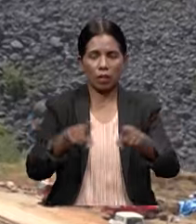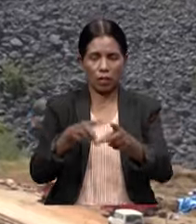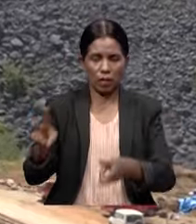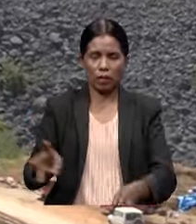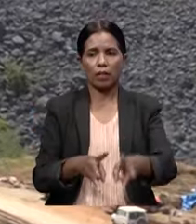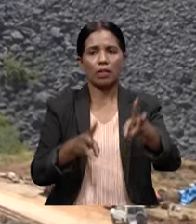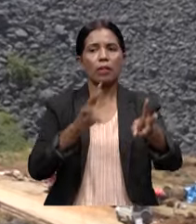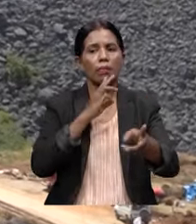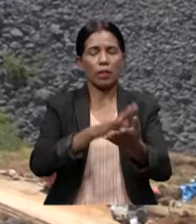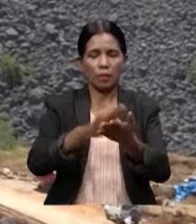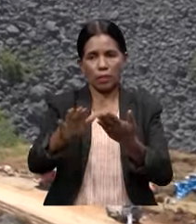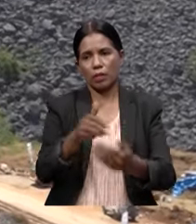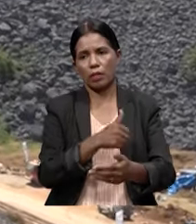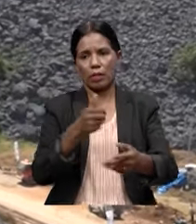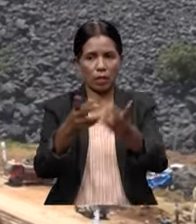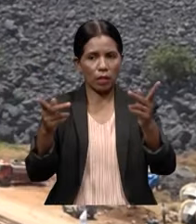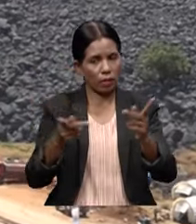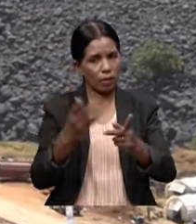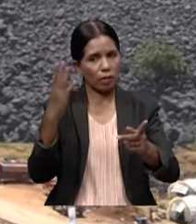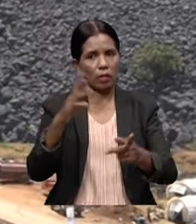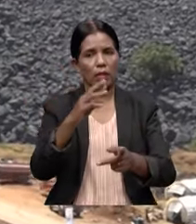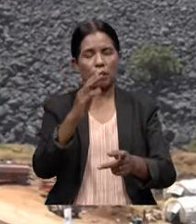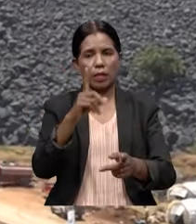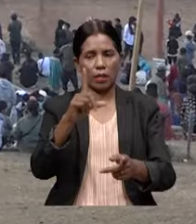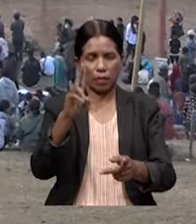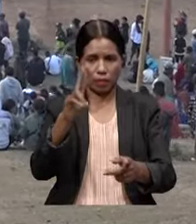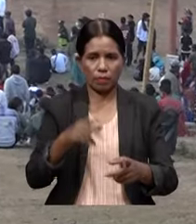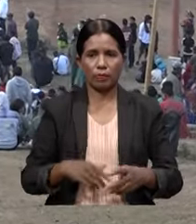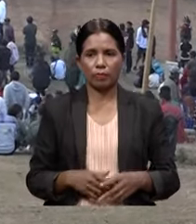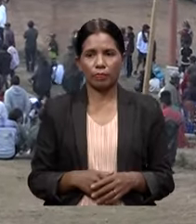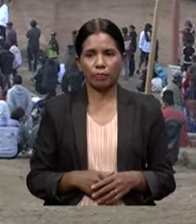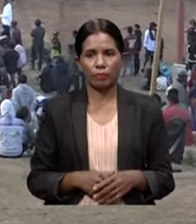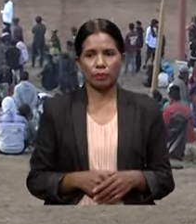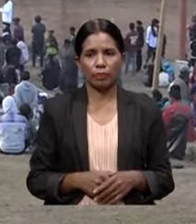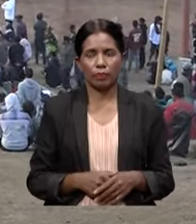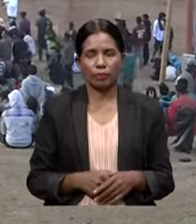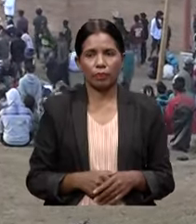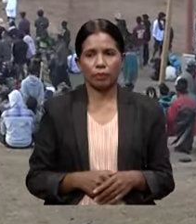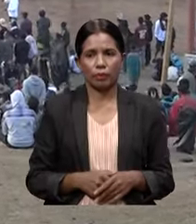estrada, Pemos no selo tanha fat em turismo Rabilau. Santina Simões, Agostinho da Costa, Diemen.